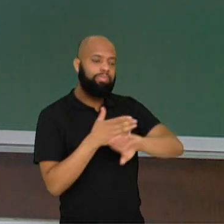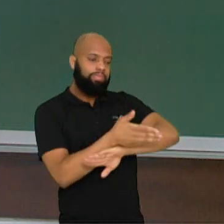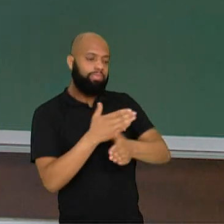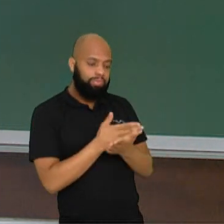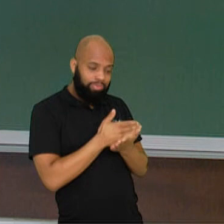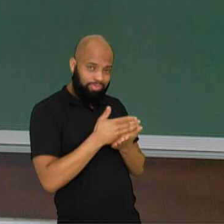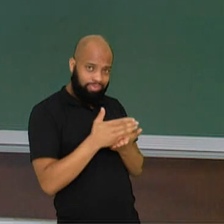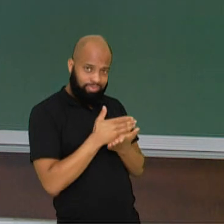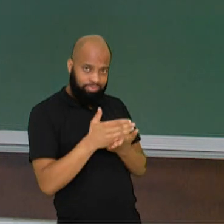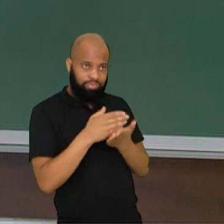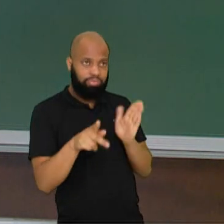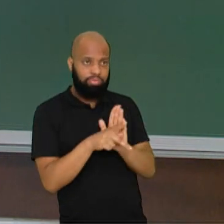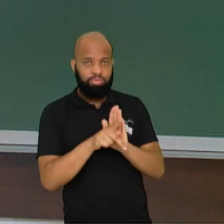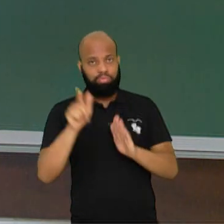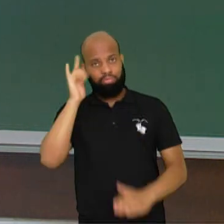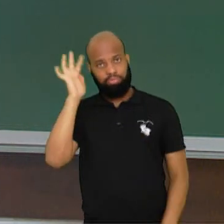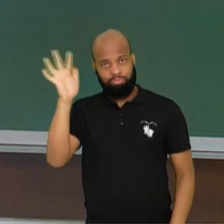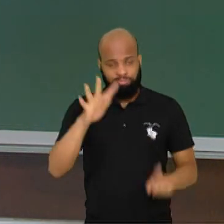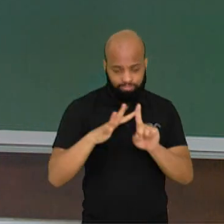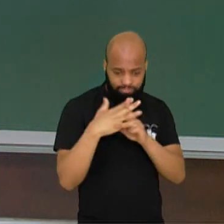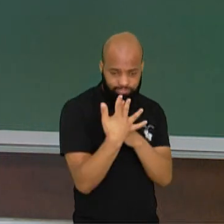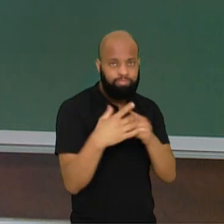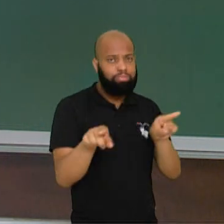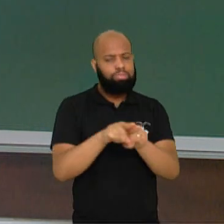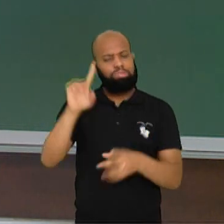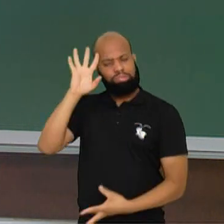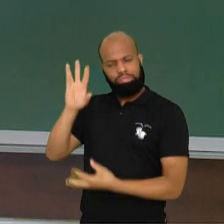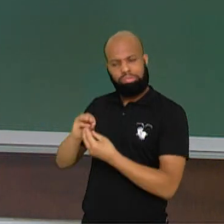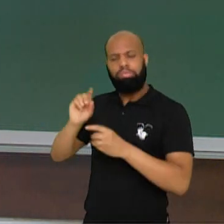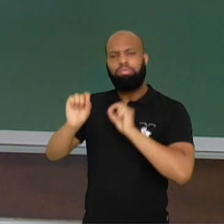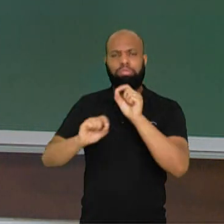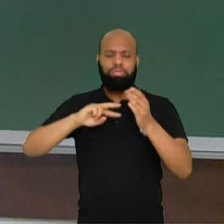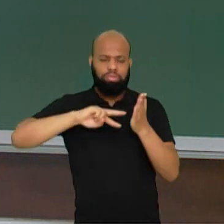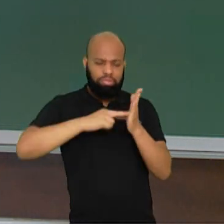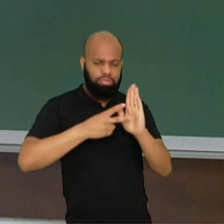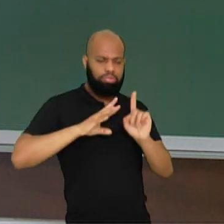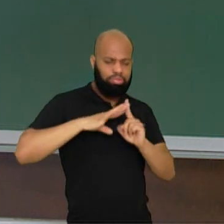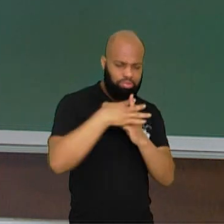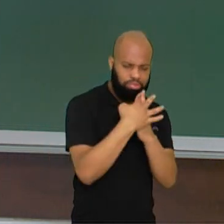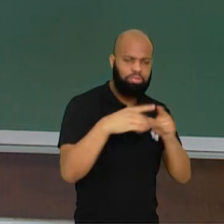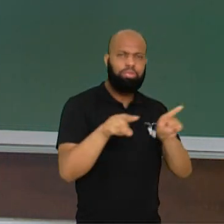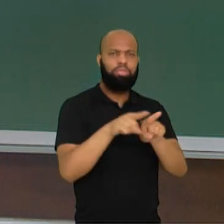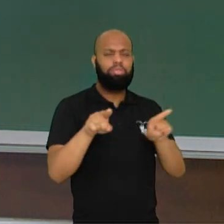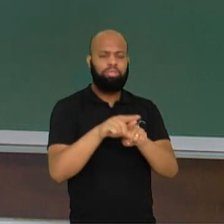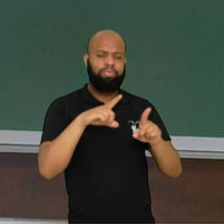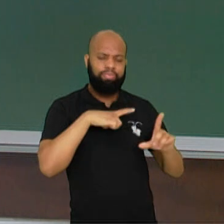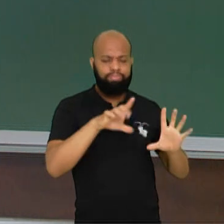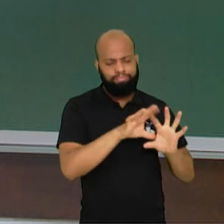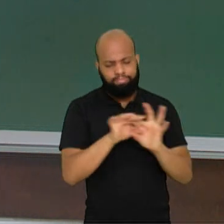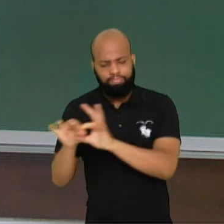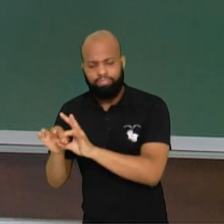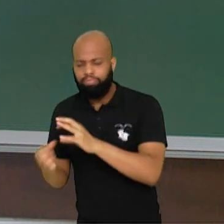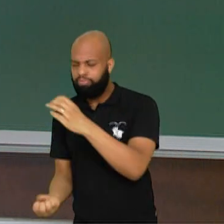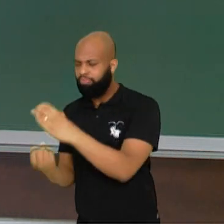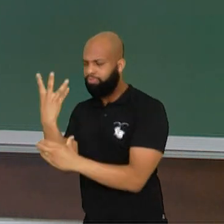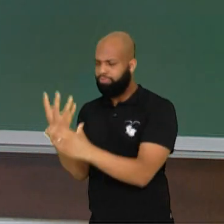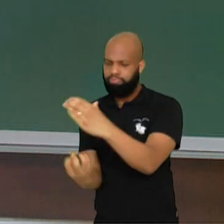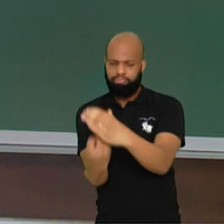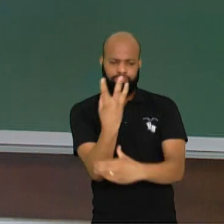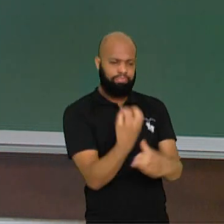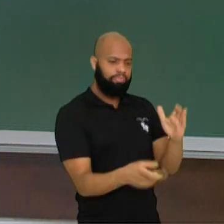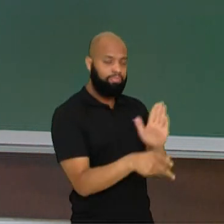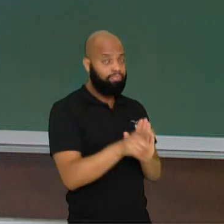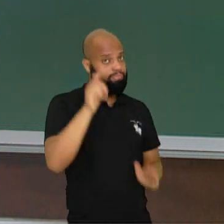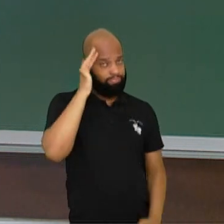introdução às teorias socialistas, compreendemos o que é o socialismo, contextualizamos o surgimento